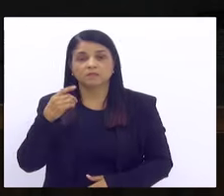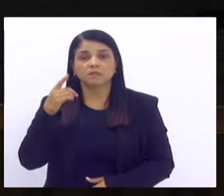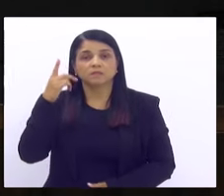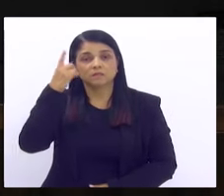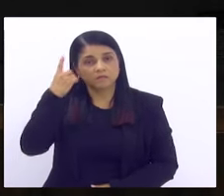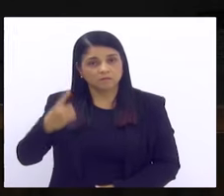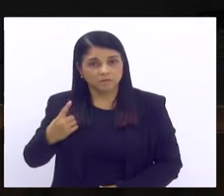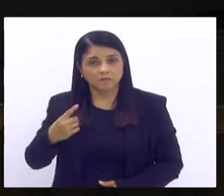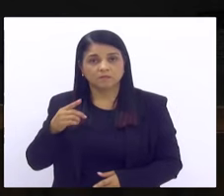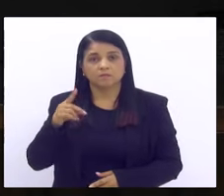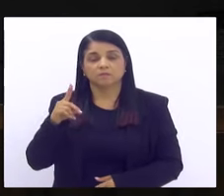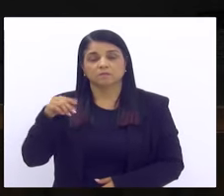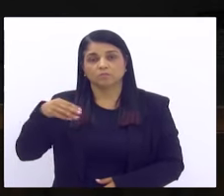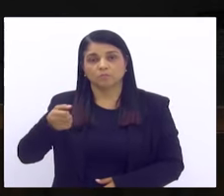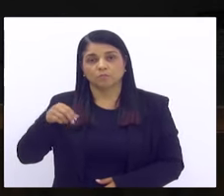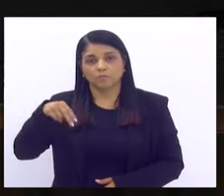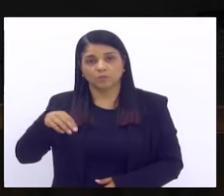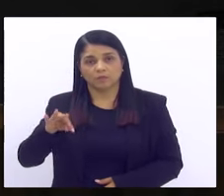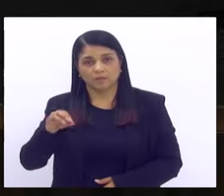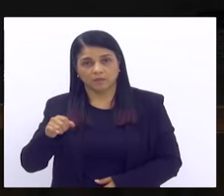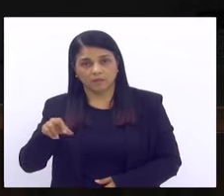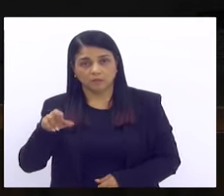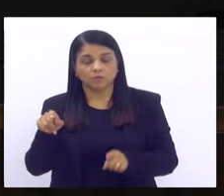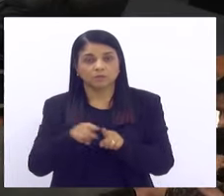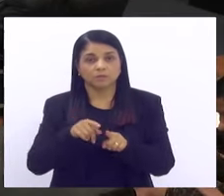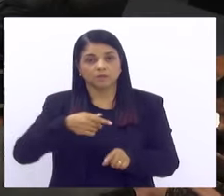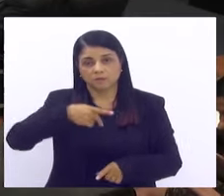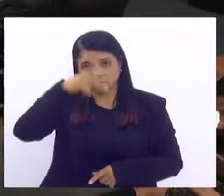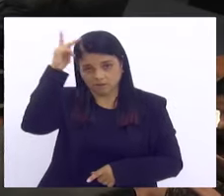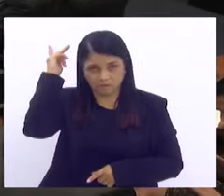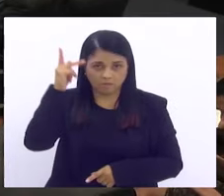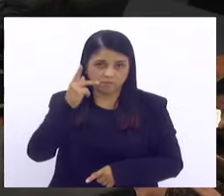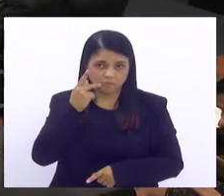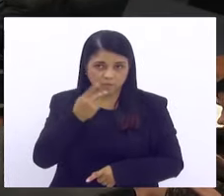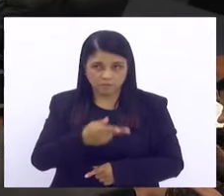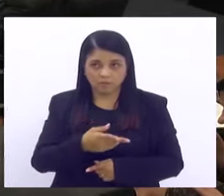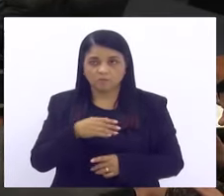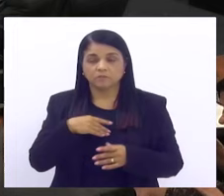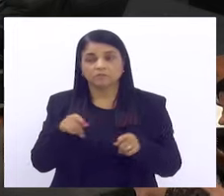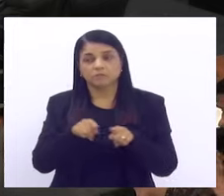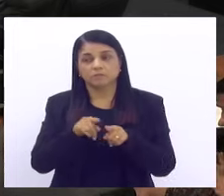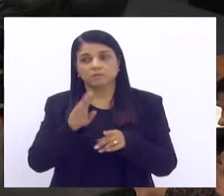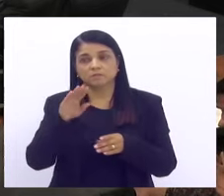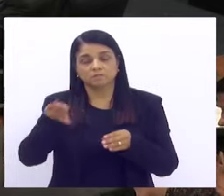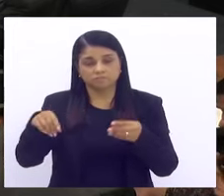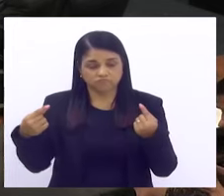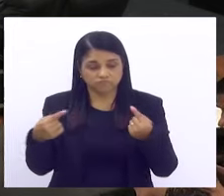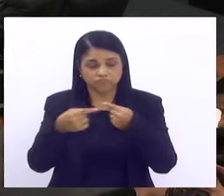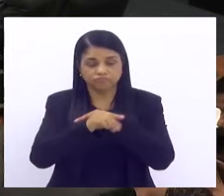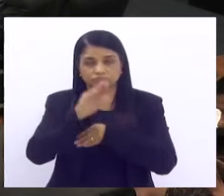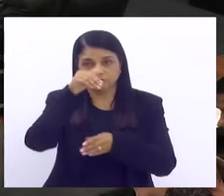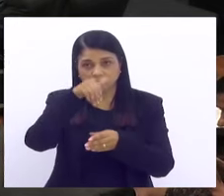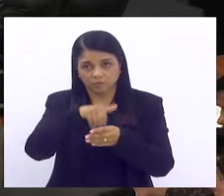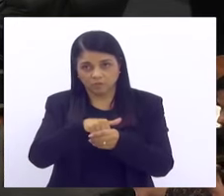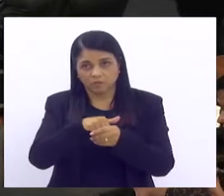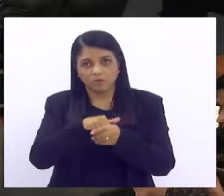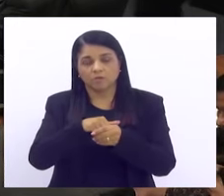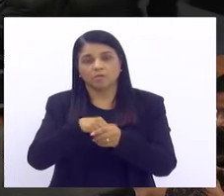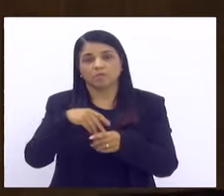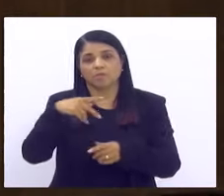Domingos e o deputado Luiz Paulo. Presidente, é somente para consignar o voto contrário. O meu voto contrário é o